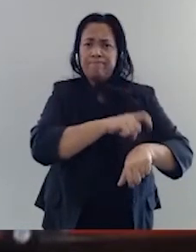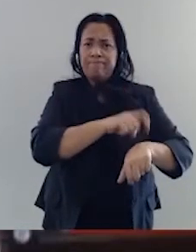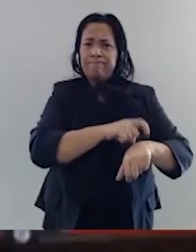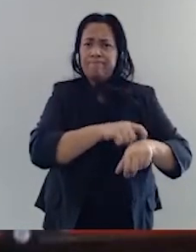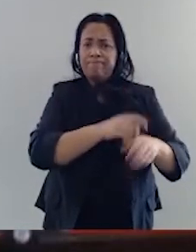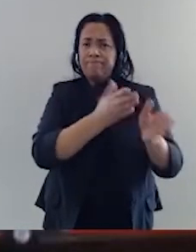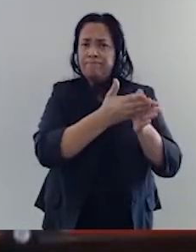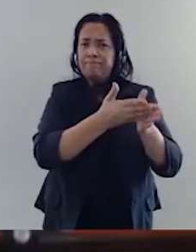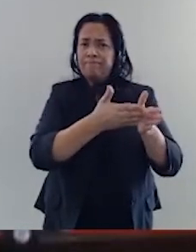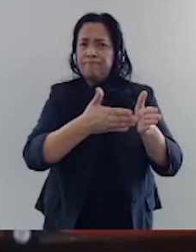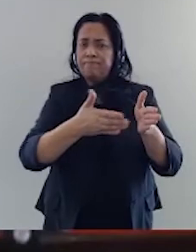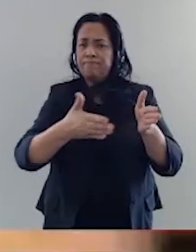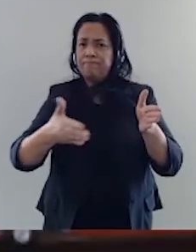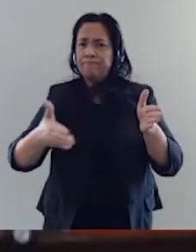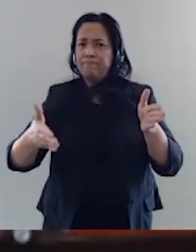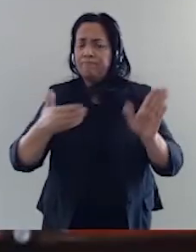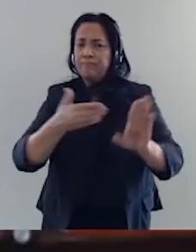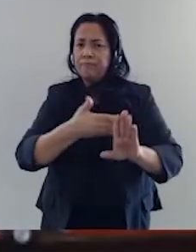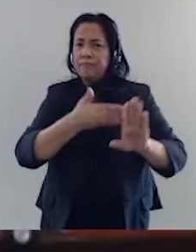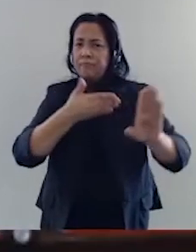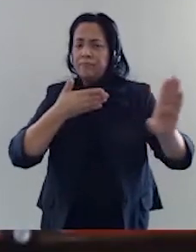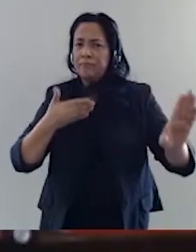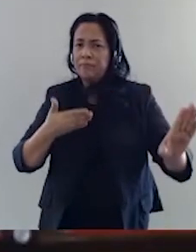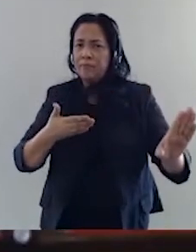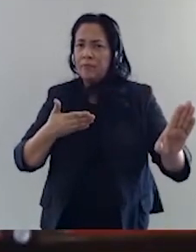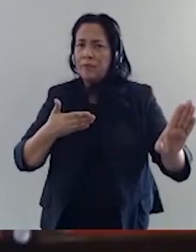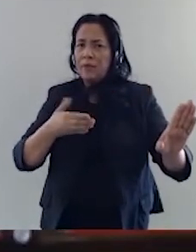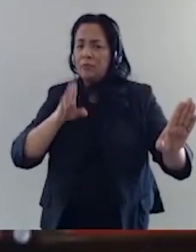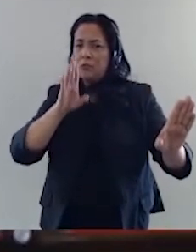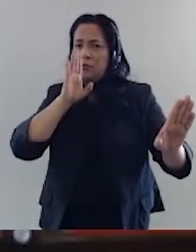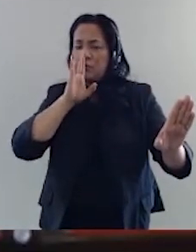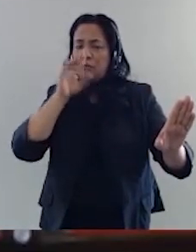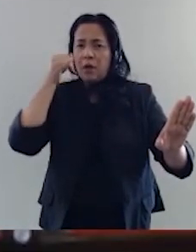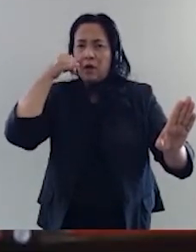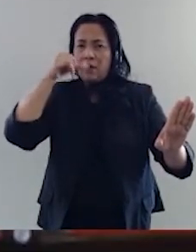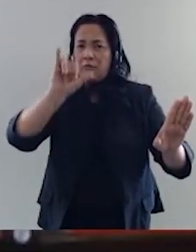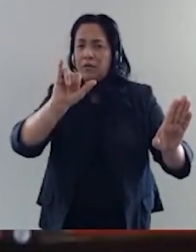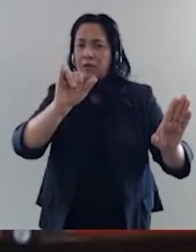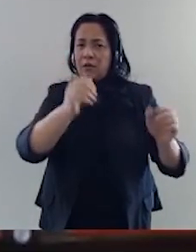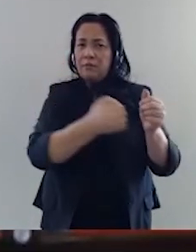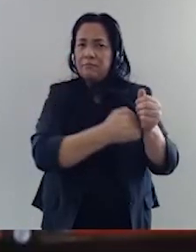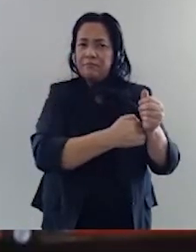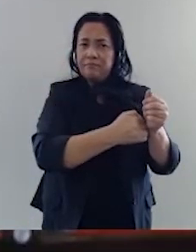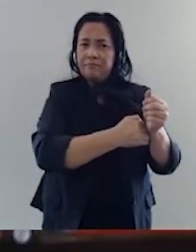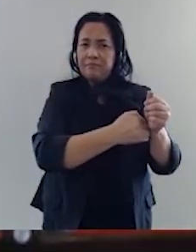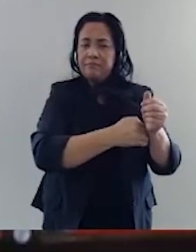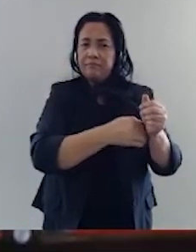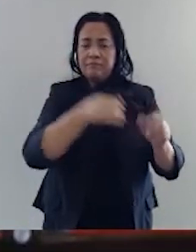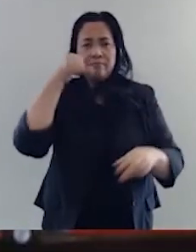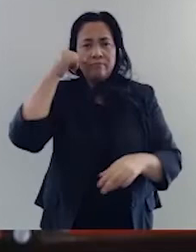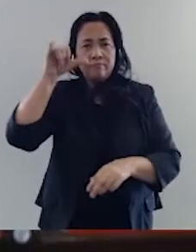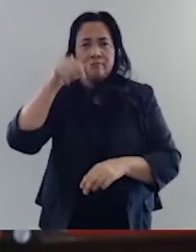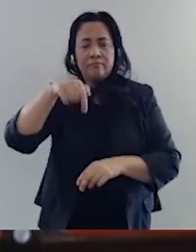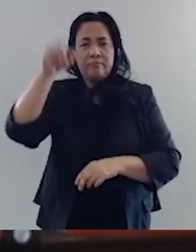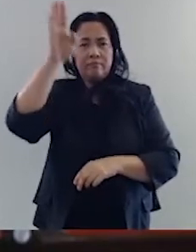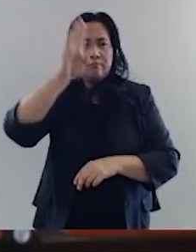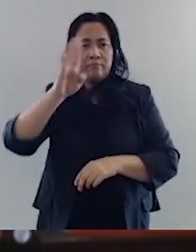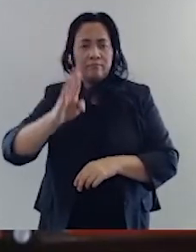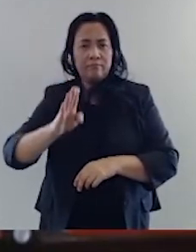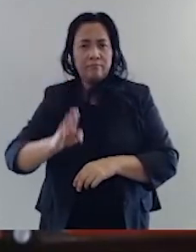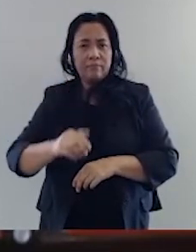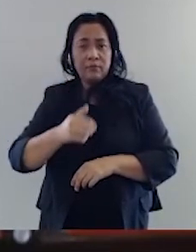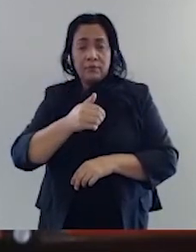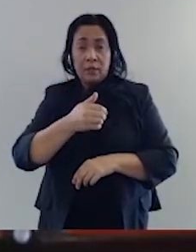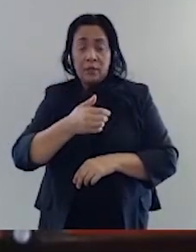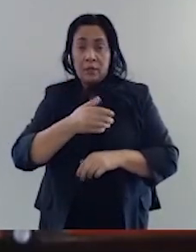evitar que se reinstalasse no Brasil o estado do segredo, para evitar que se instalasse no Brasil um estado genocida,